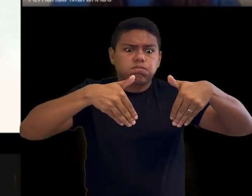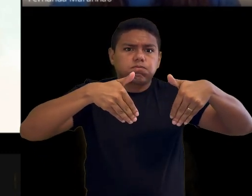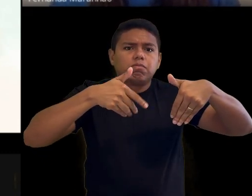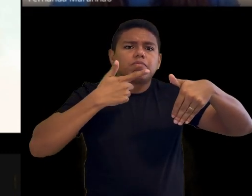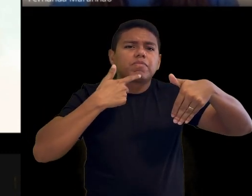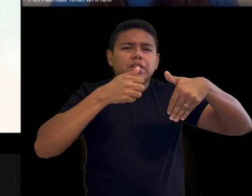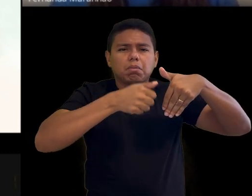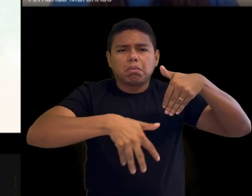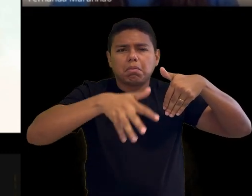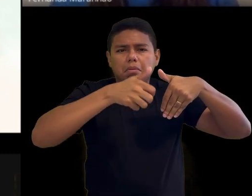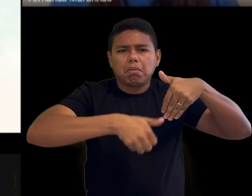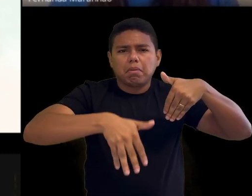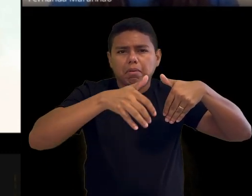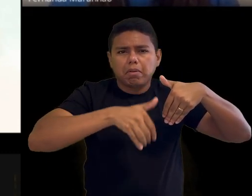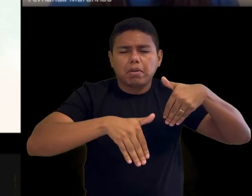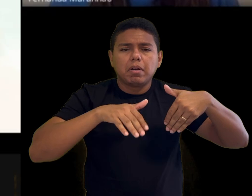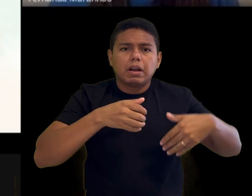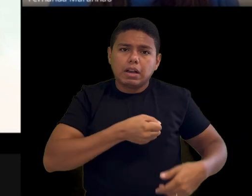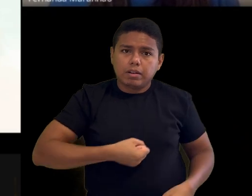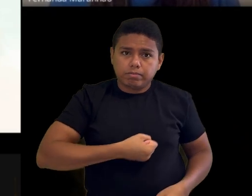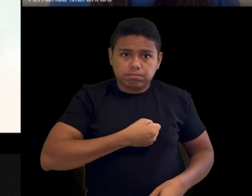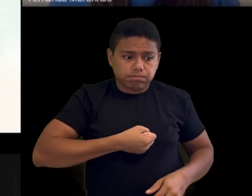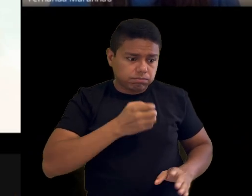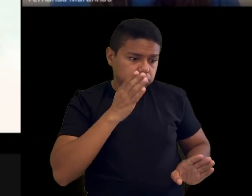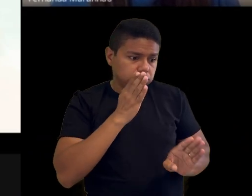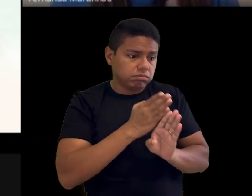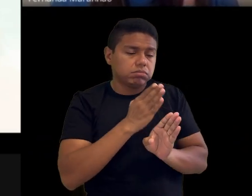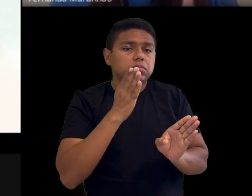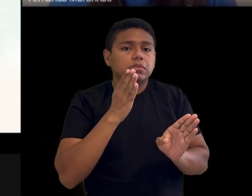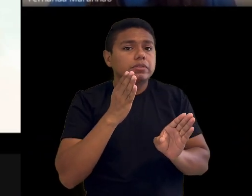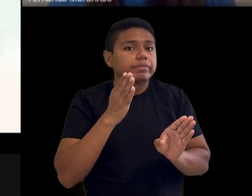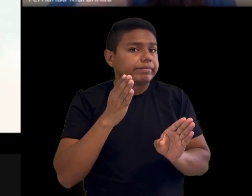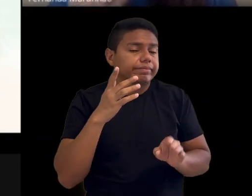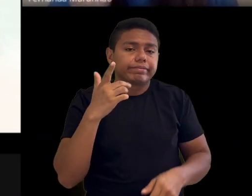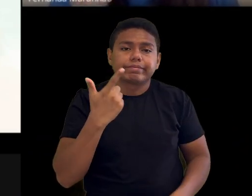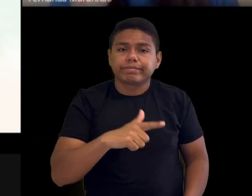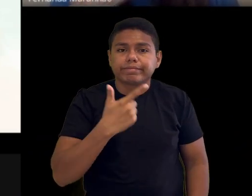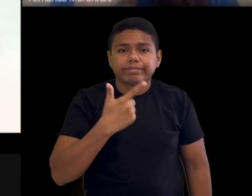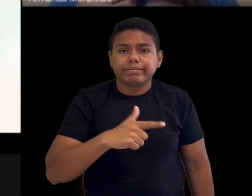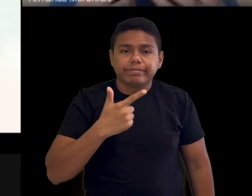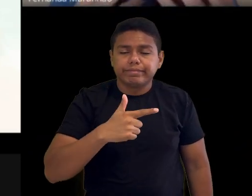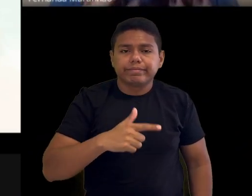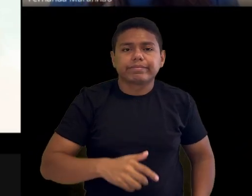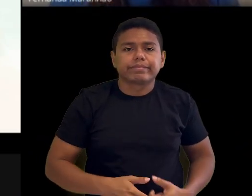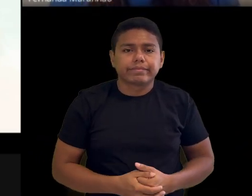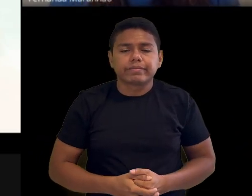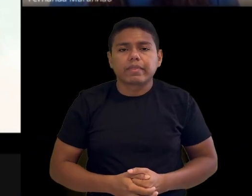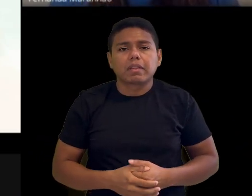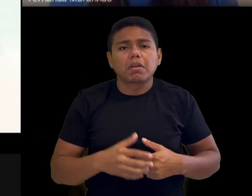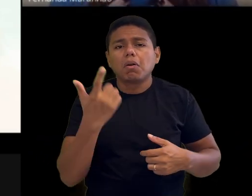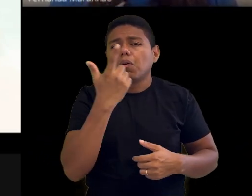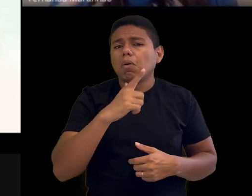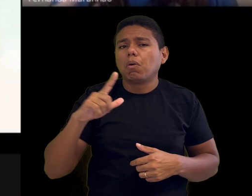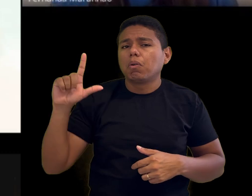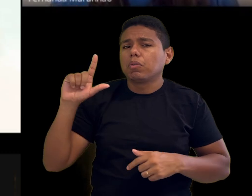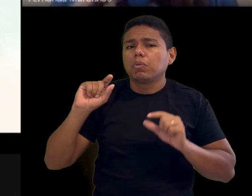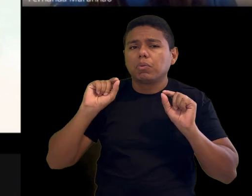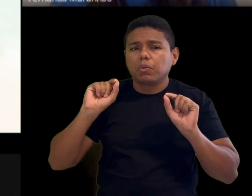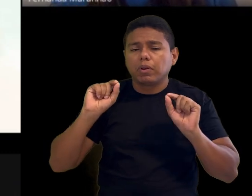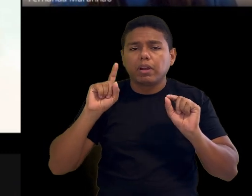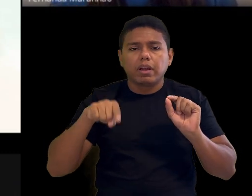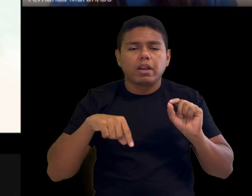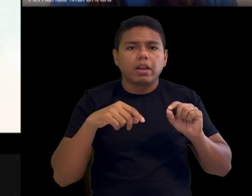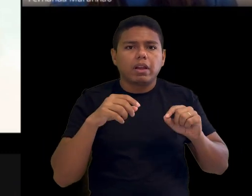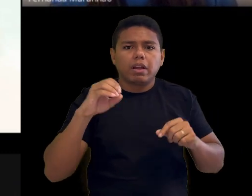ultrassonografia o achado típico de saco gestacional e embrião. E a outra possibilidade é quando um óvulo, que é haploide, é fecundado por